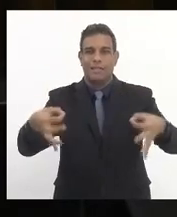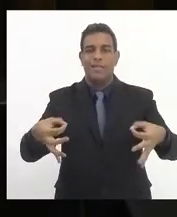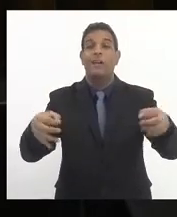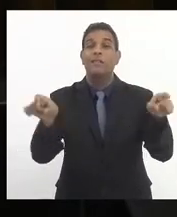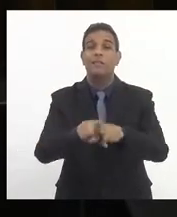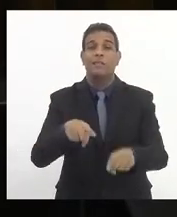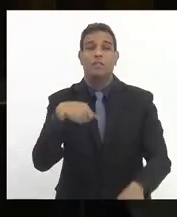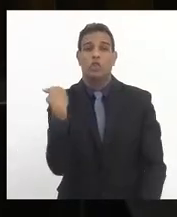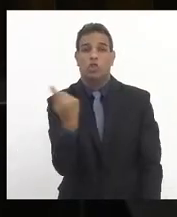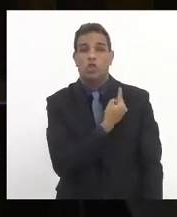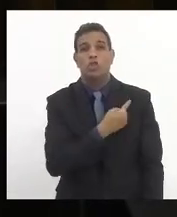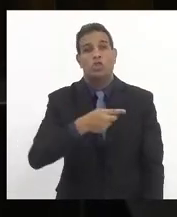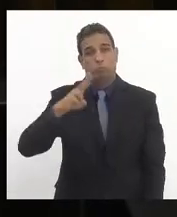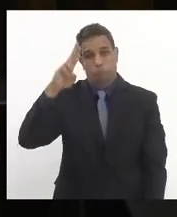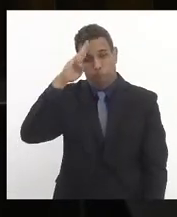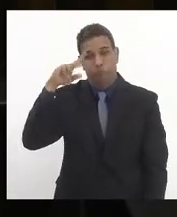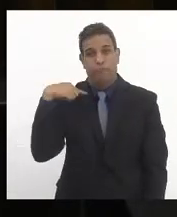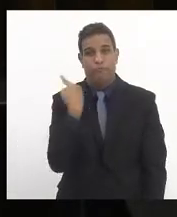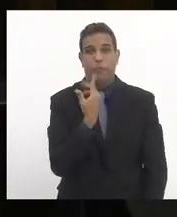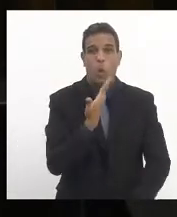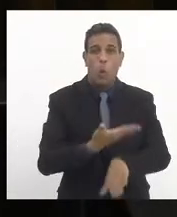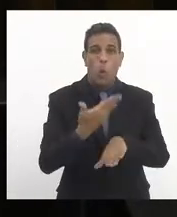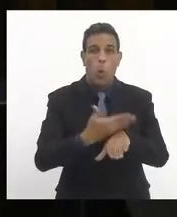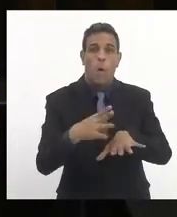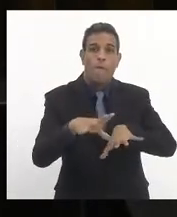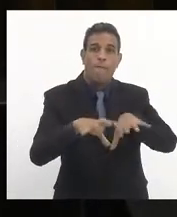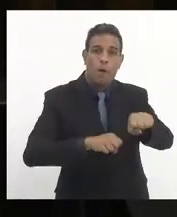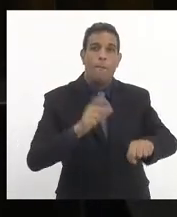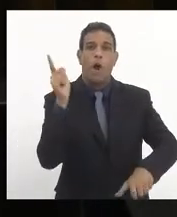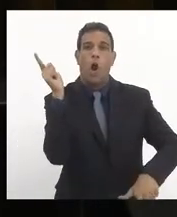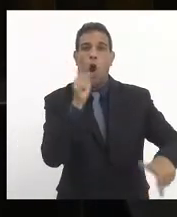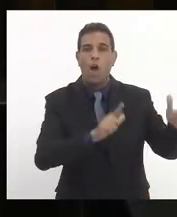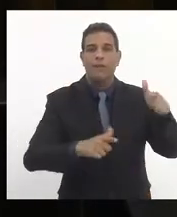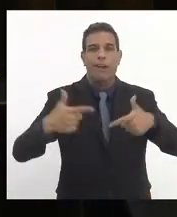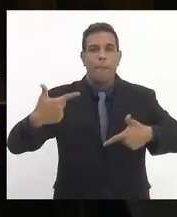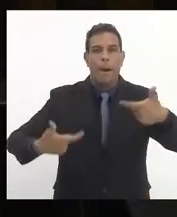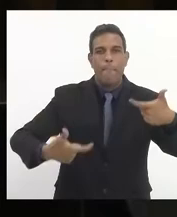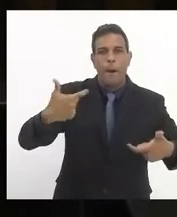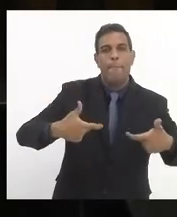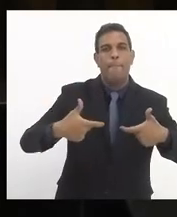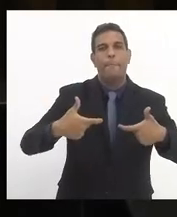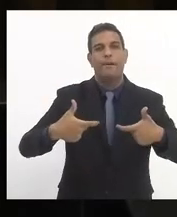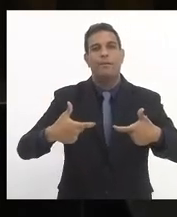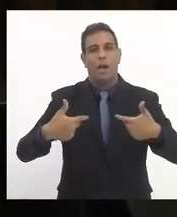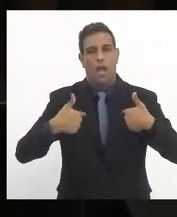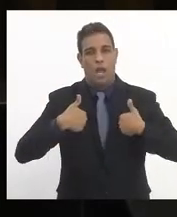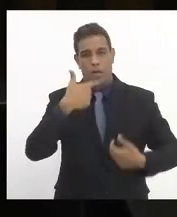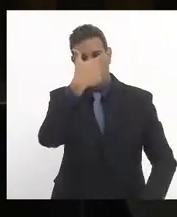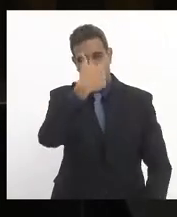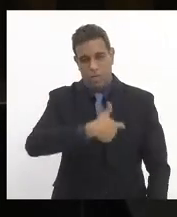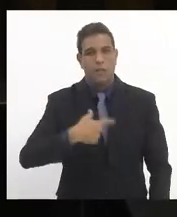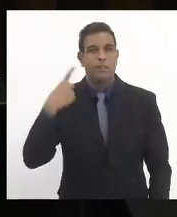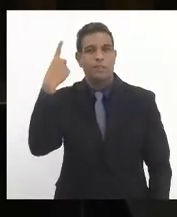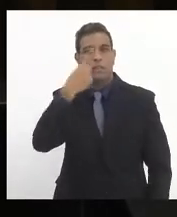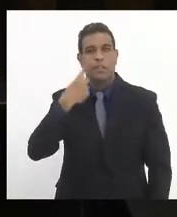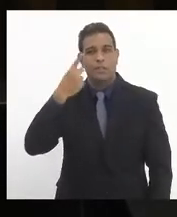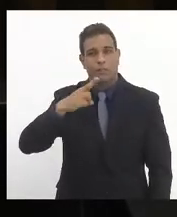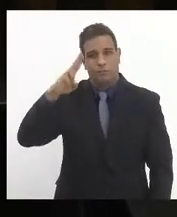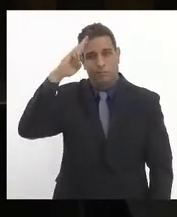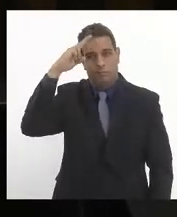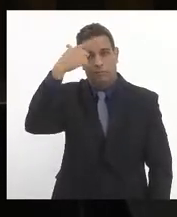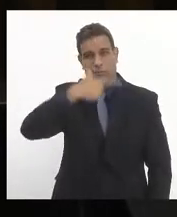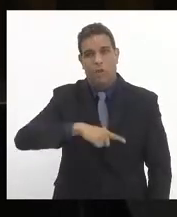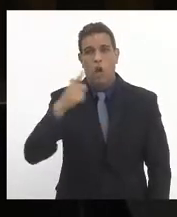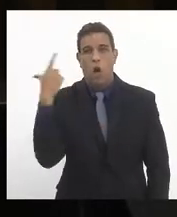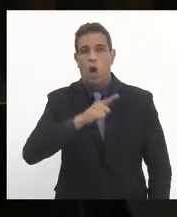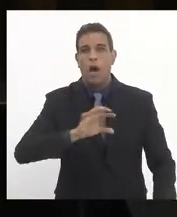acima de tudo, também treinados para a guerra. E eu, como soldado e parlamentar que sou, estou preparada